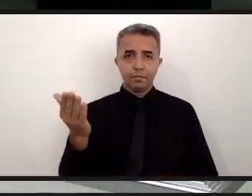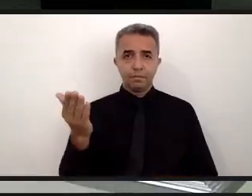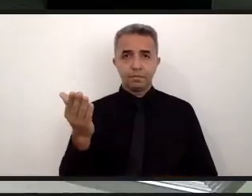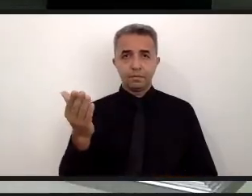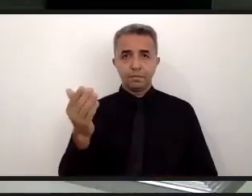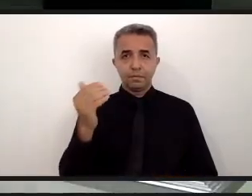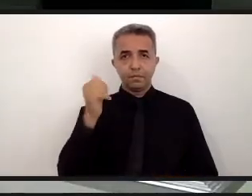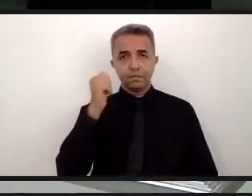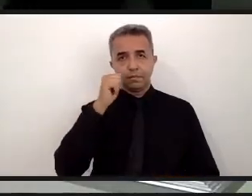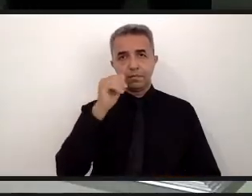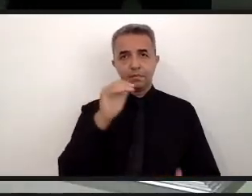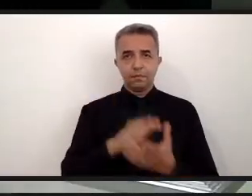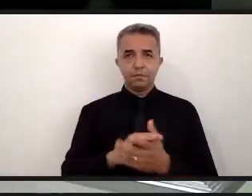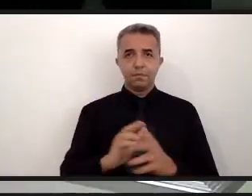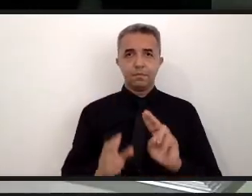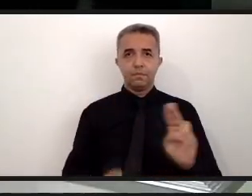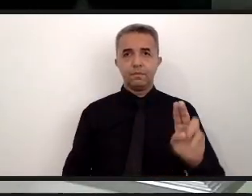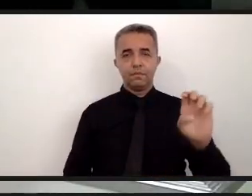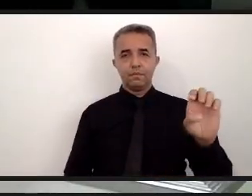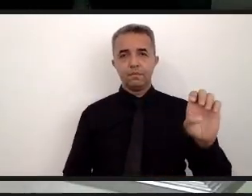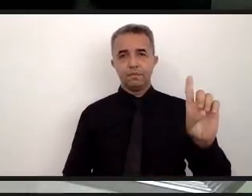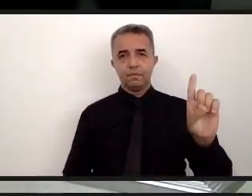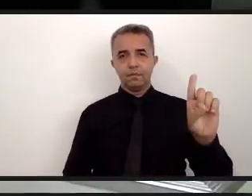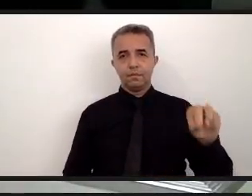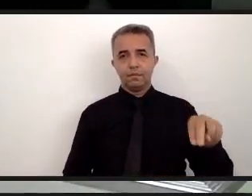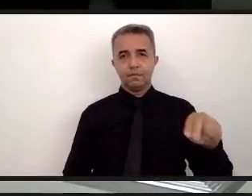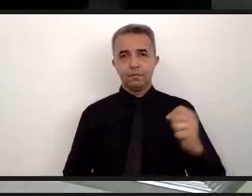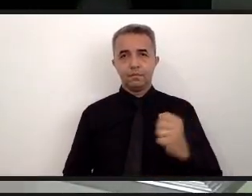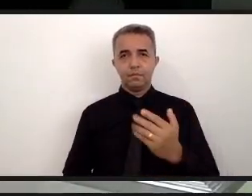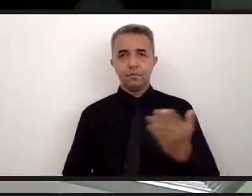esposa, Edna Cristina Oliveira de Amorim.